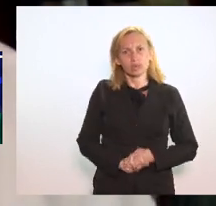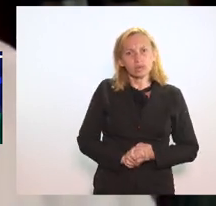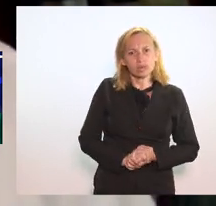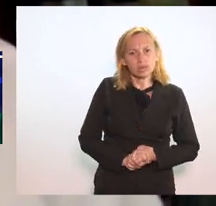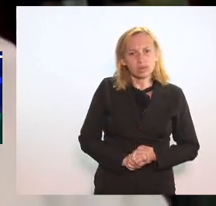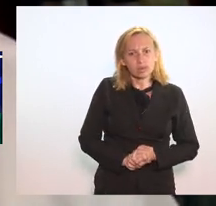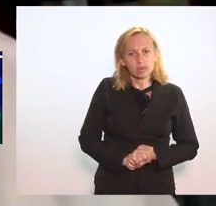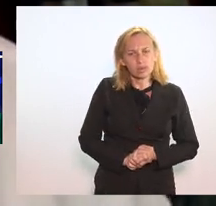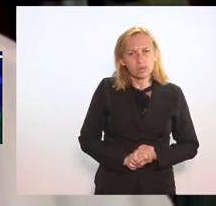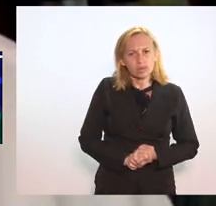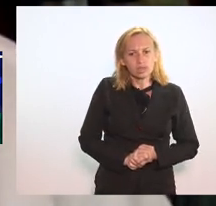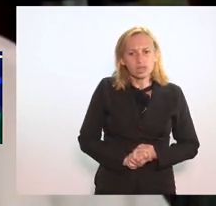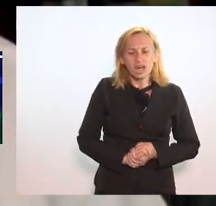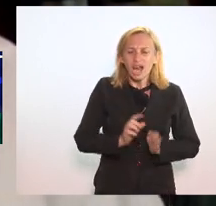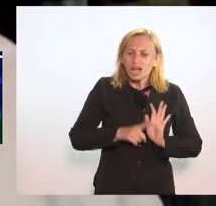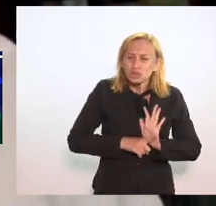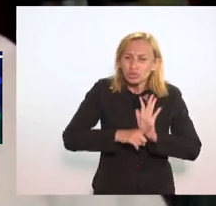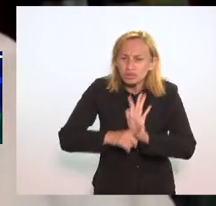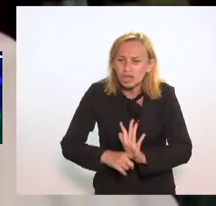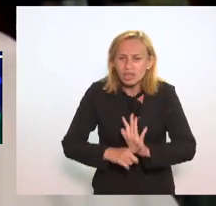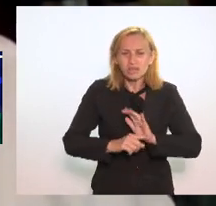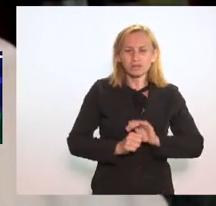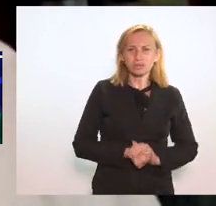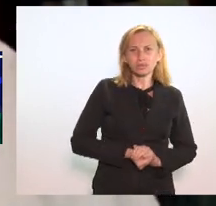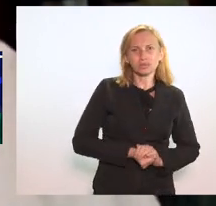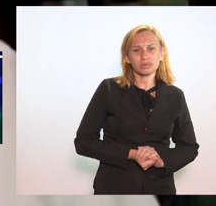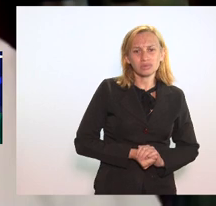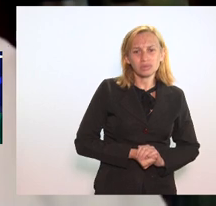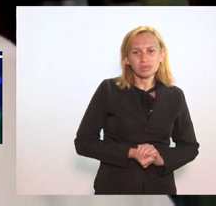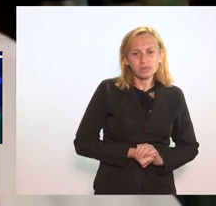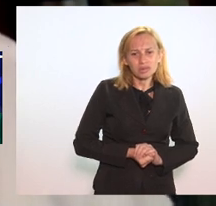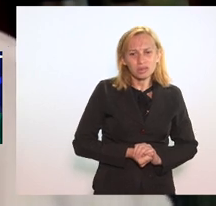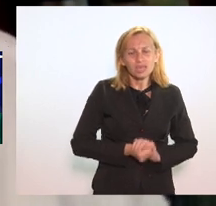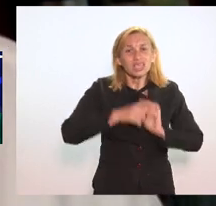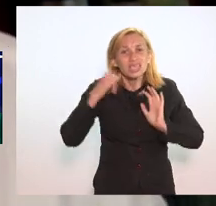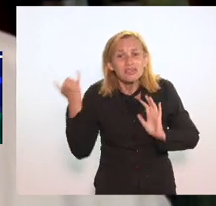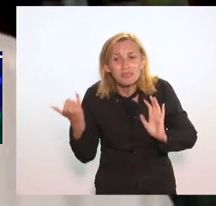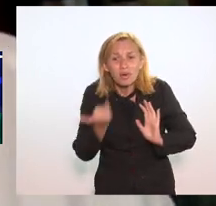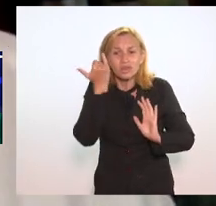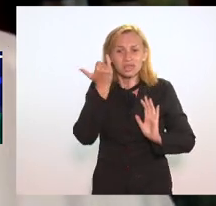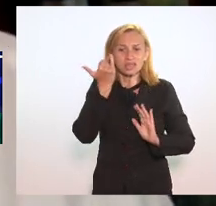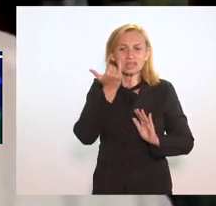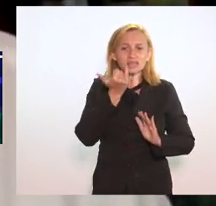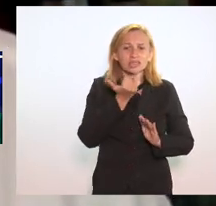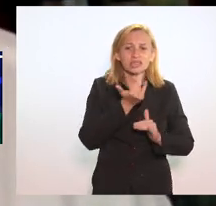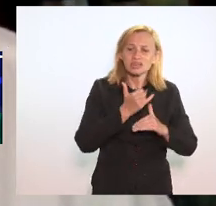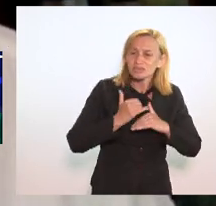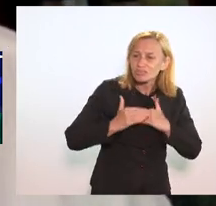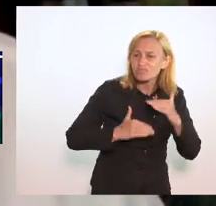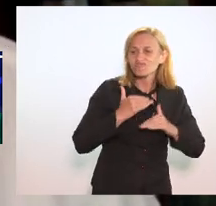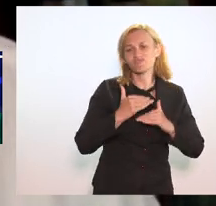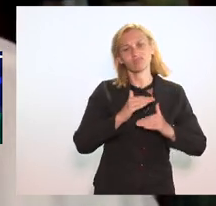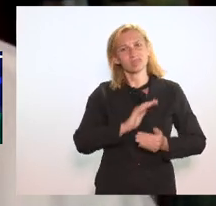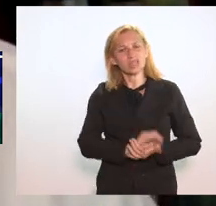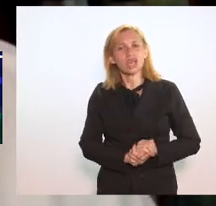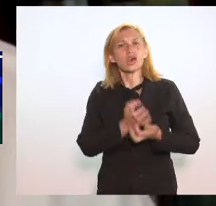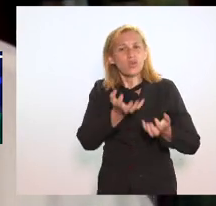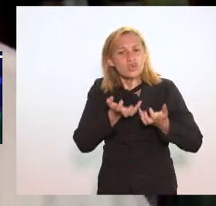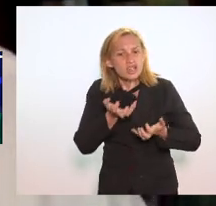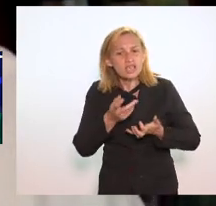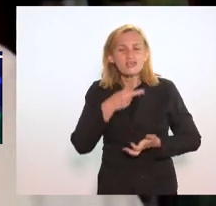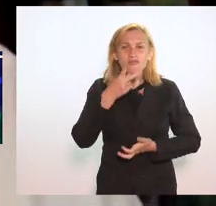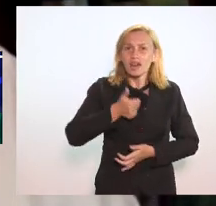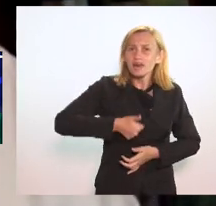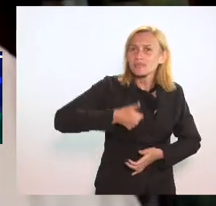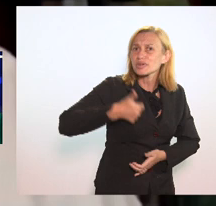dando esse suporte esquerdo importante nesse mundo bom então eu queria dizer